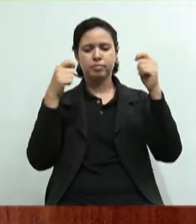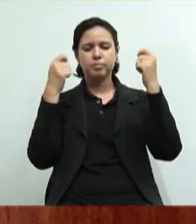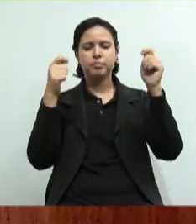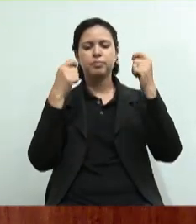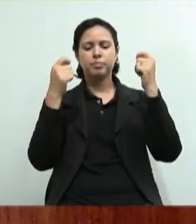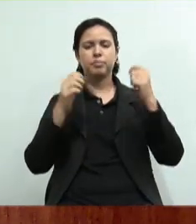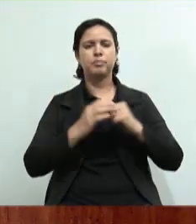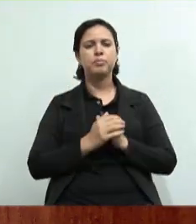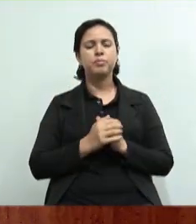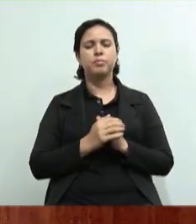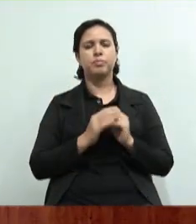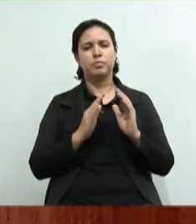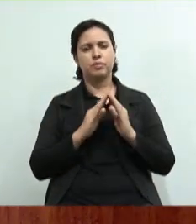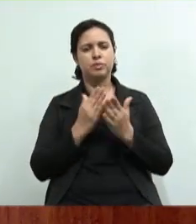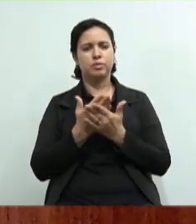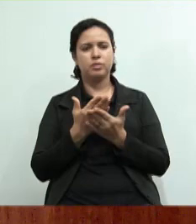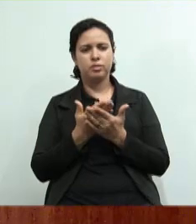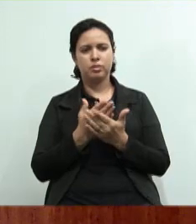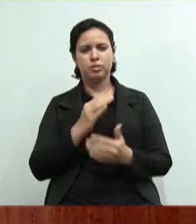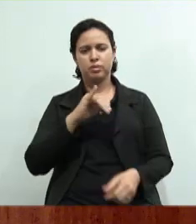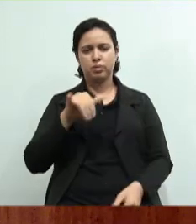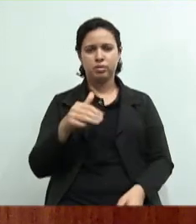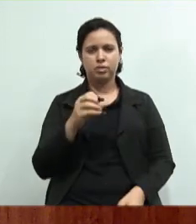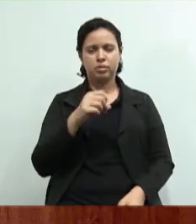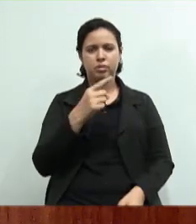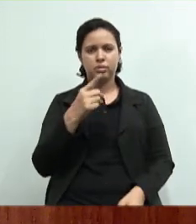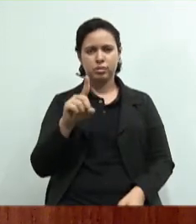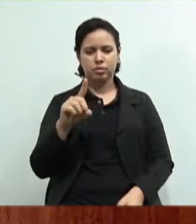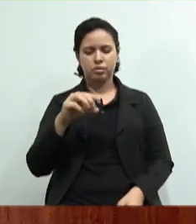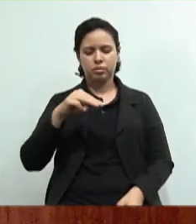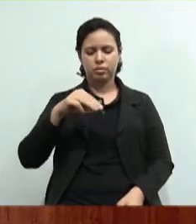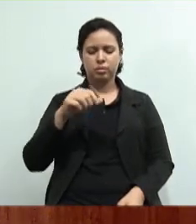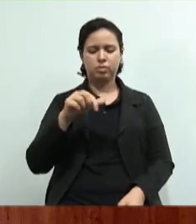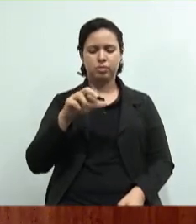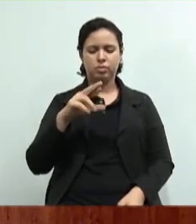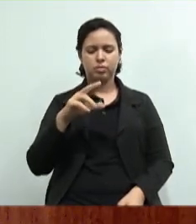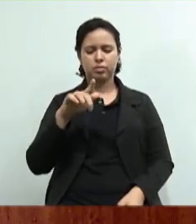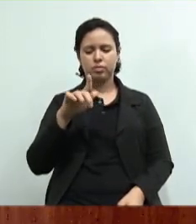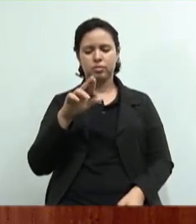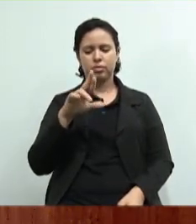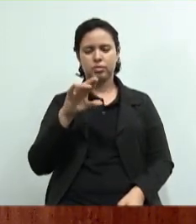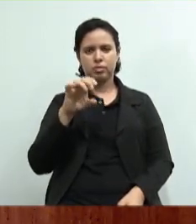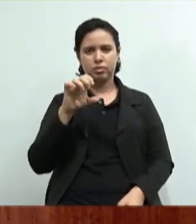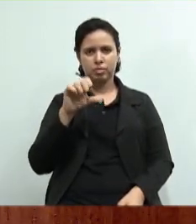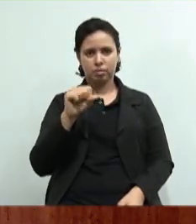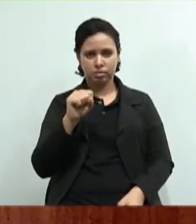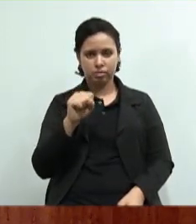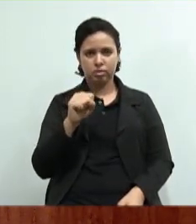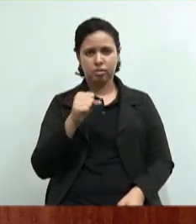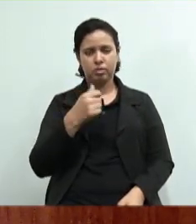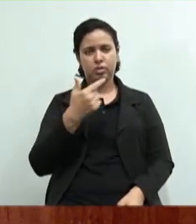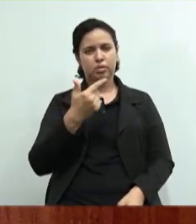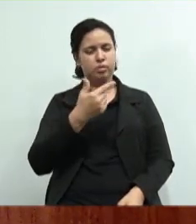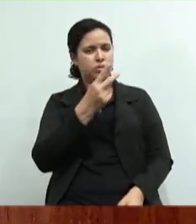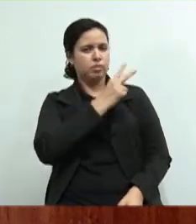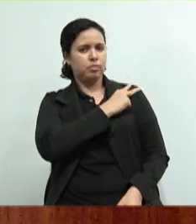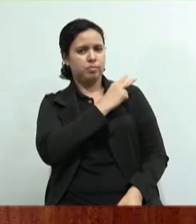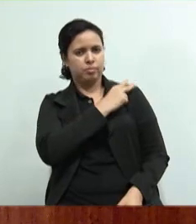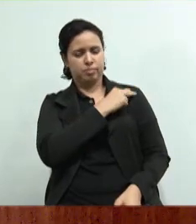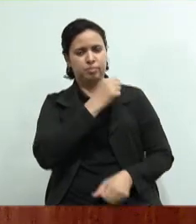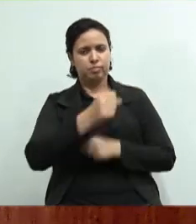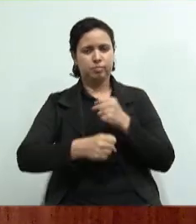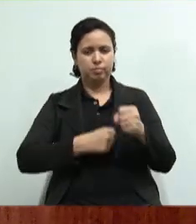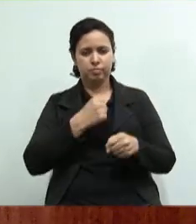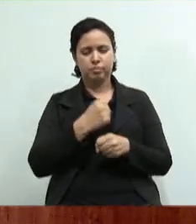A escola João Marques também está ligadinho na aula. Segundo ano da escola Fernando de Souza Gomes, em Rio Pardo,